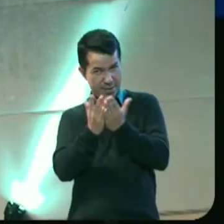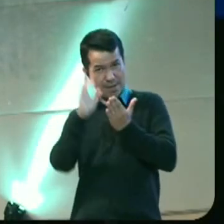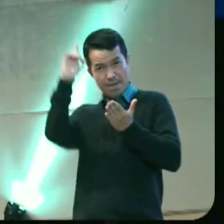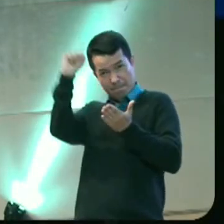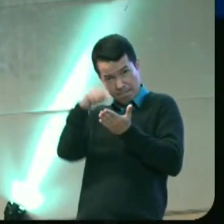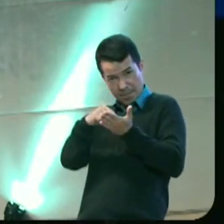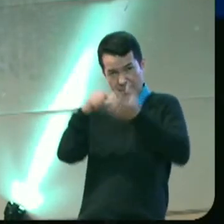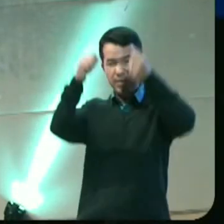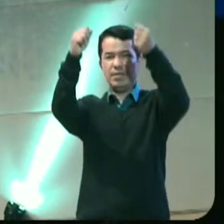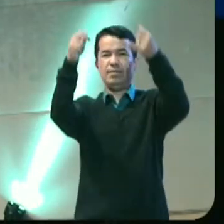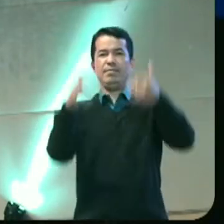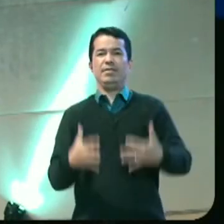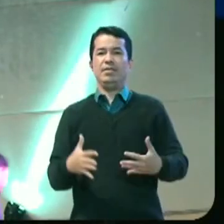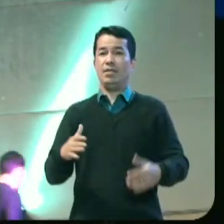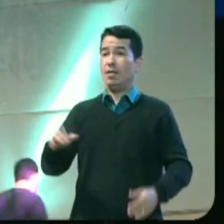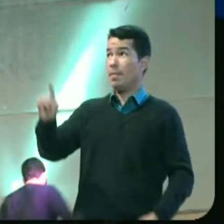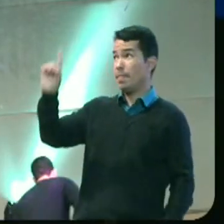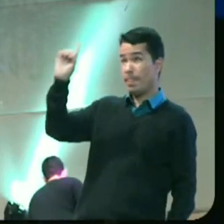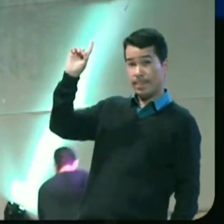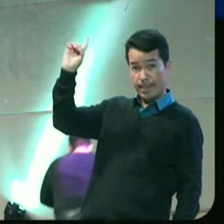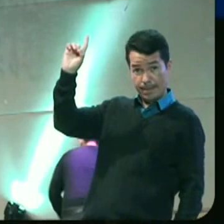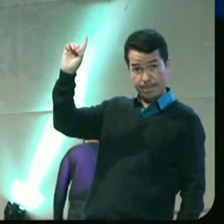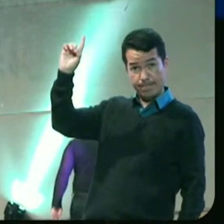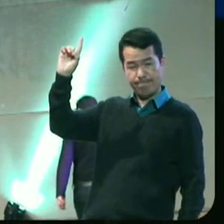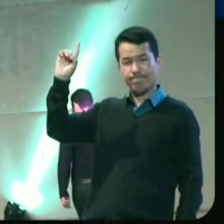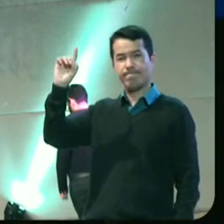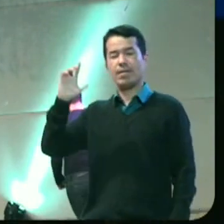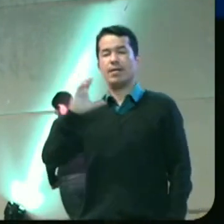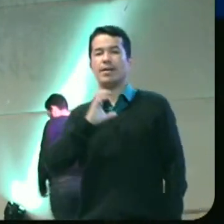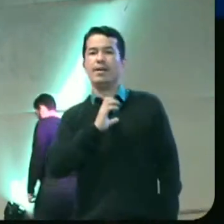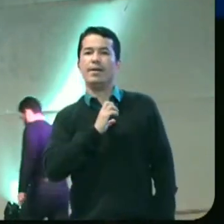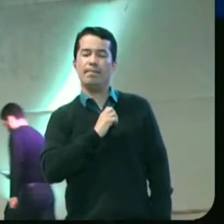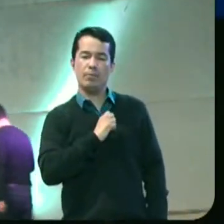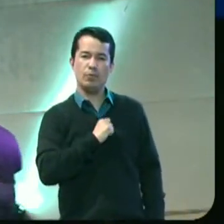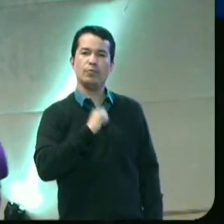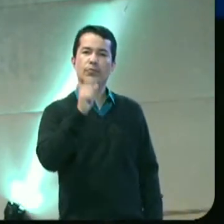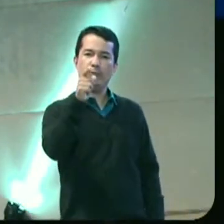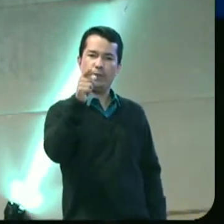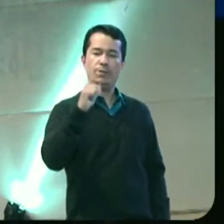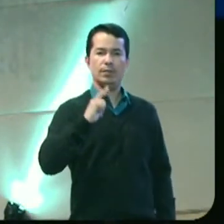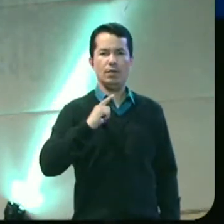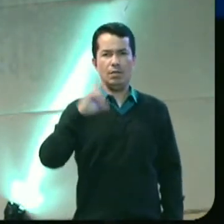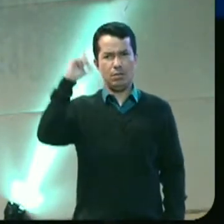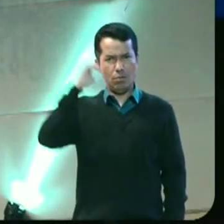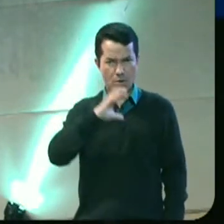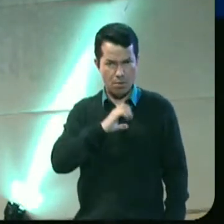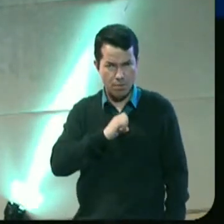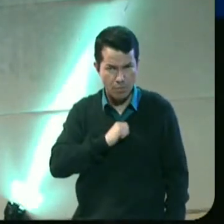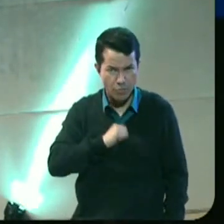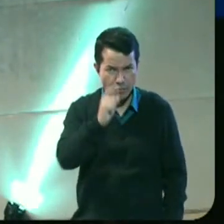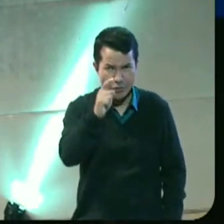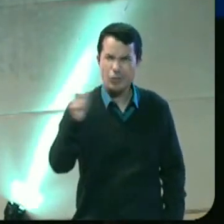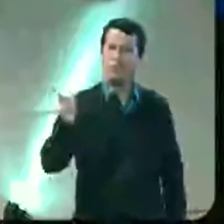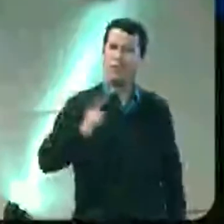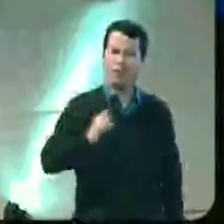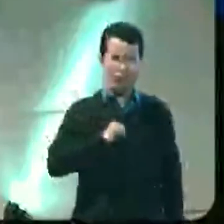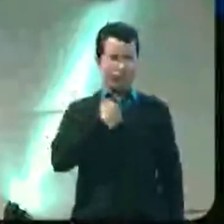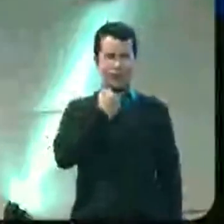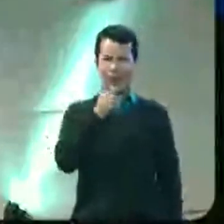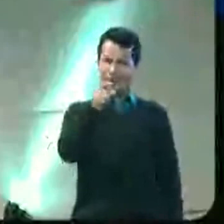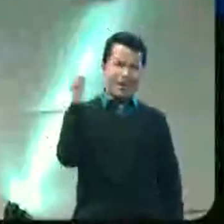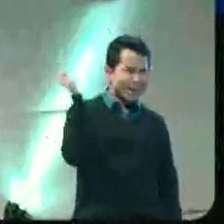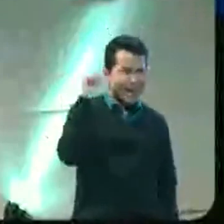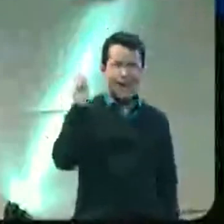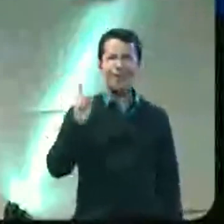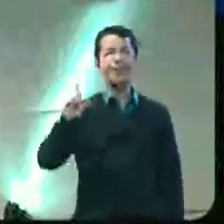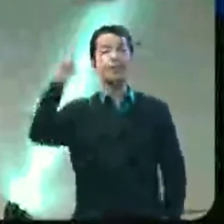Quem está no controle é um Deus que te ama. Não um Deus que te odeia, é um Deus que te ama. Um Deus que se